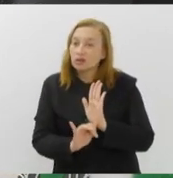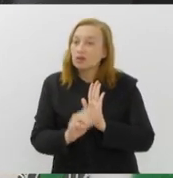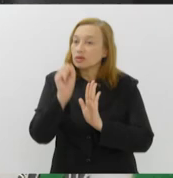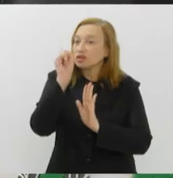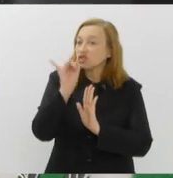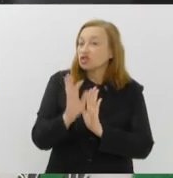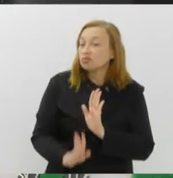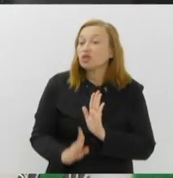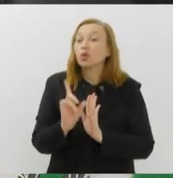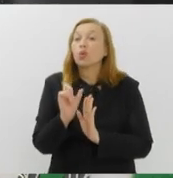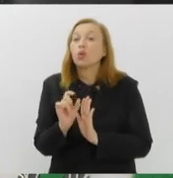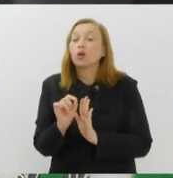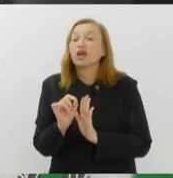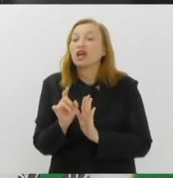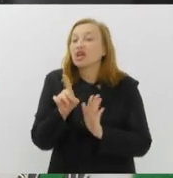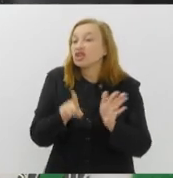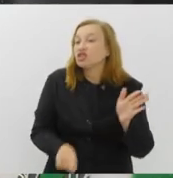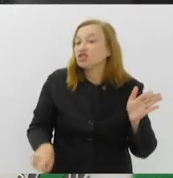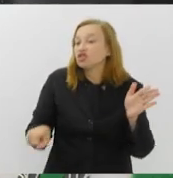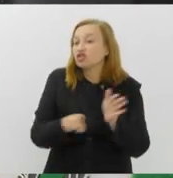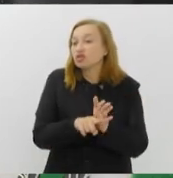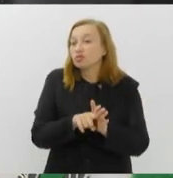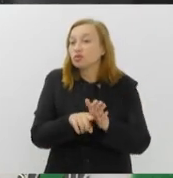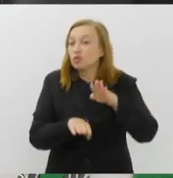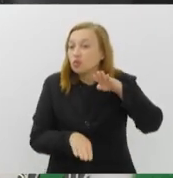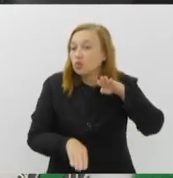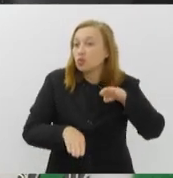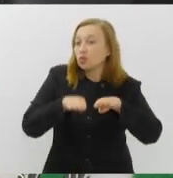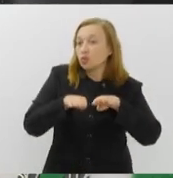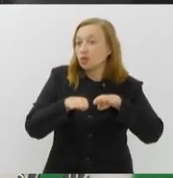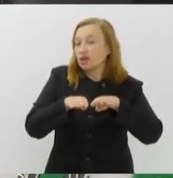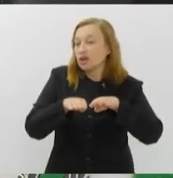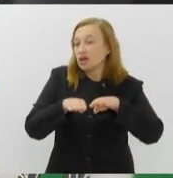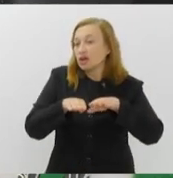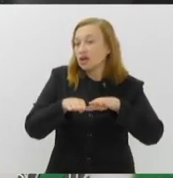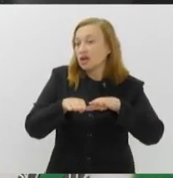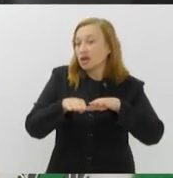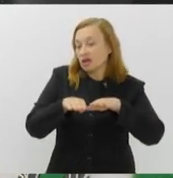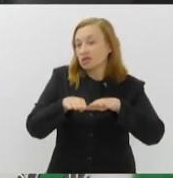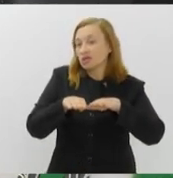que diminuir essa desigualdade pode aumentar a produção